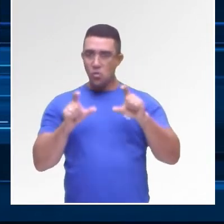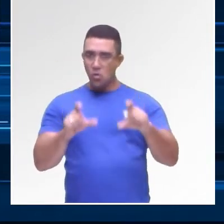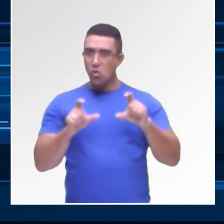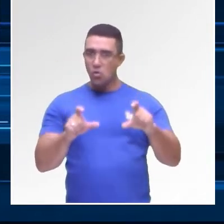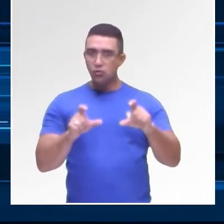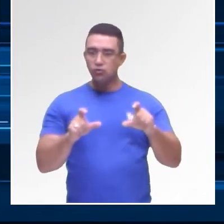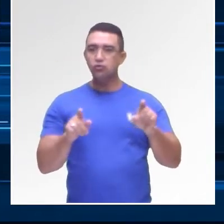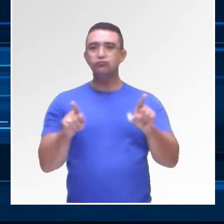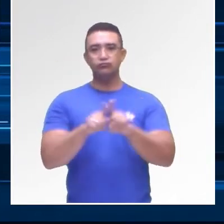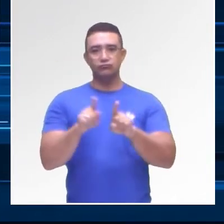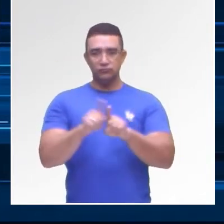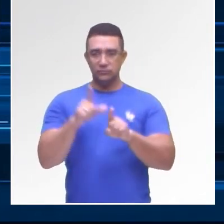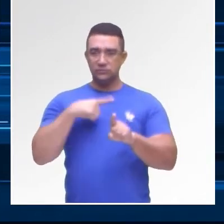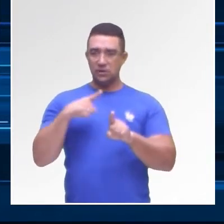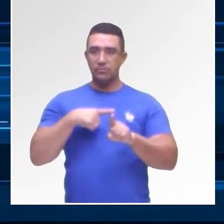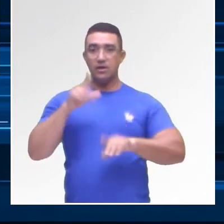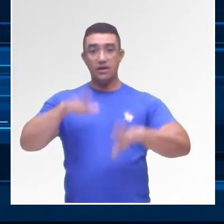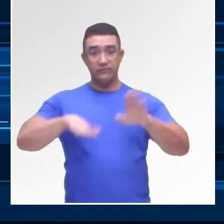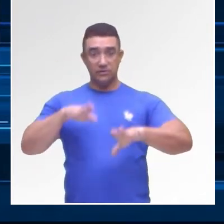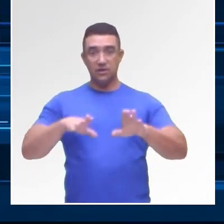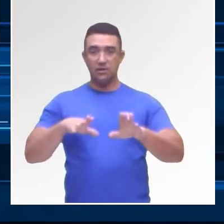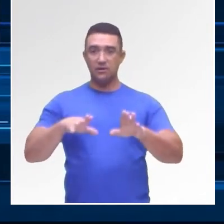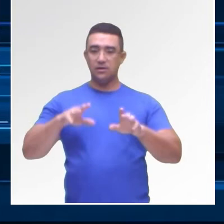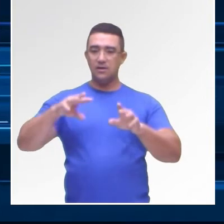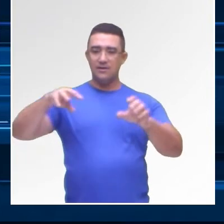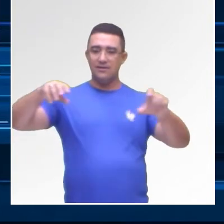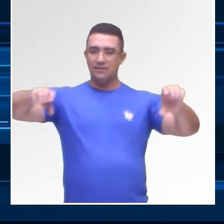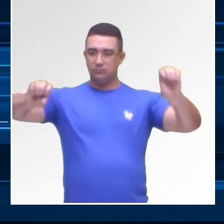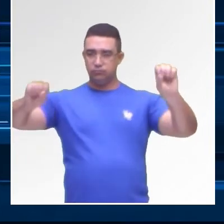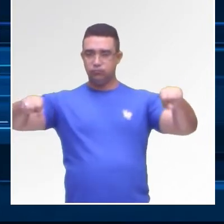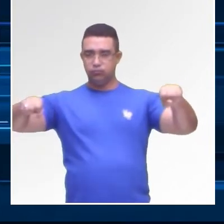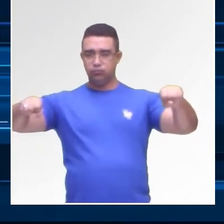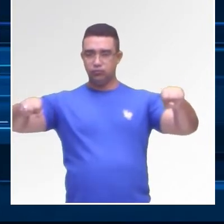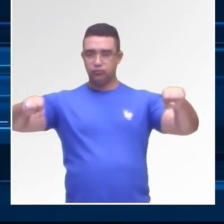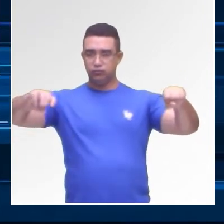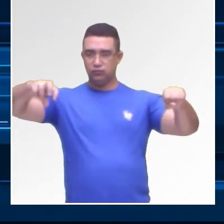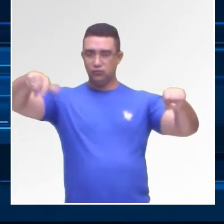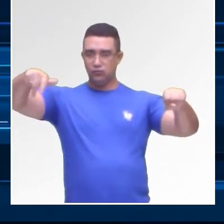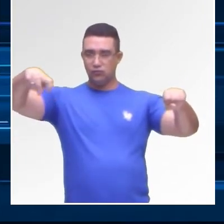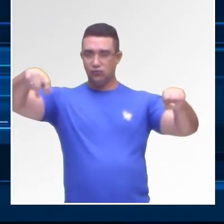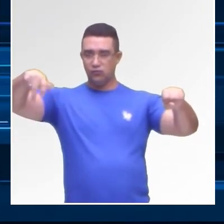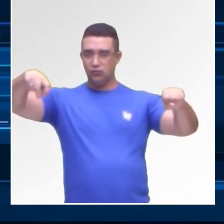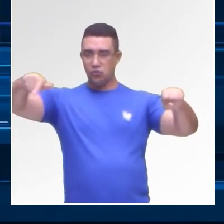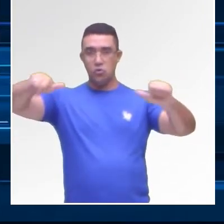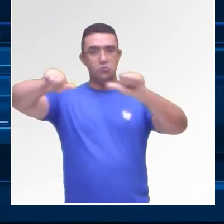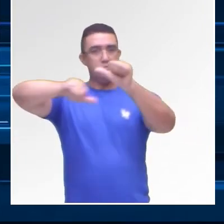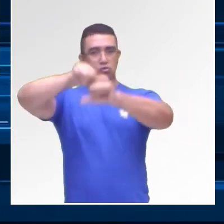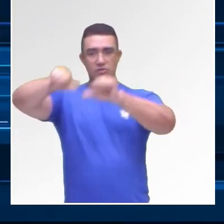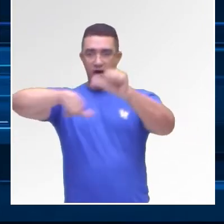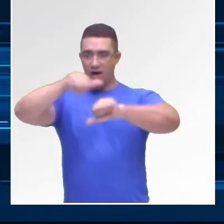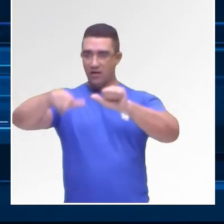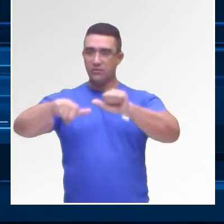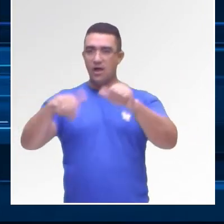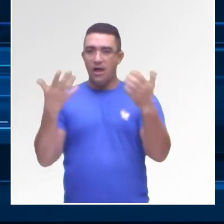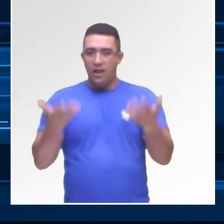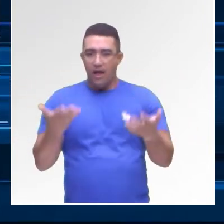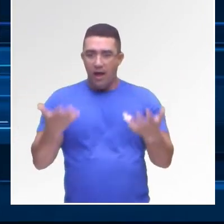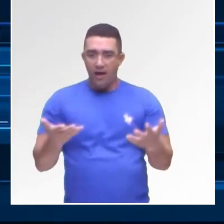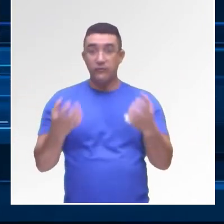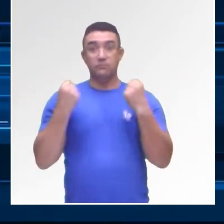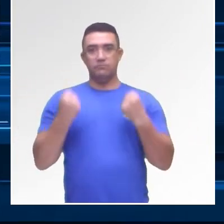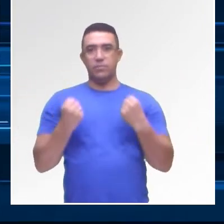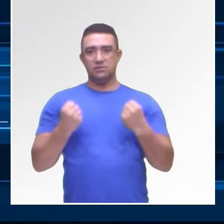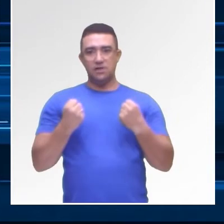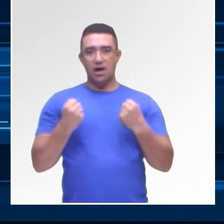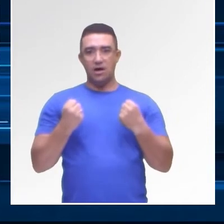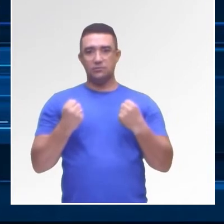vem com um sistema de câmbio para você trocar a velocidade e também o peso do pedal. Algumas vêm com um